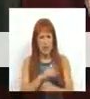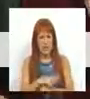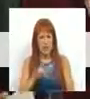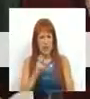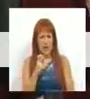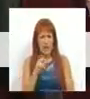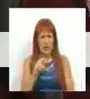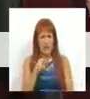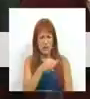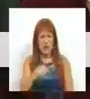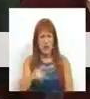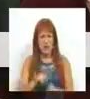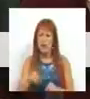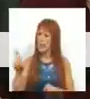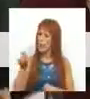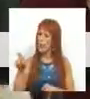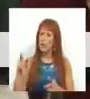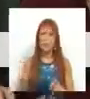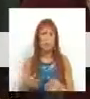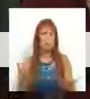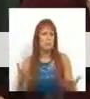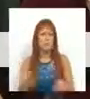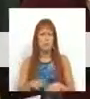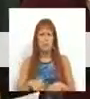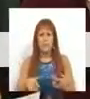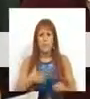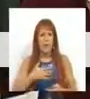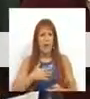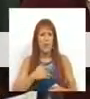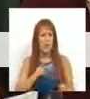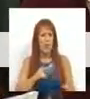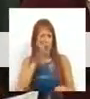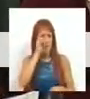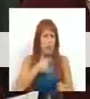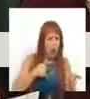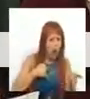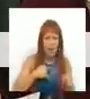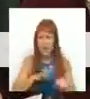a CRESAP? Vão passar a nomear por vontade expressa